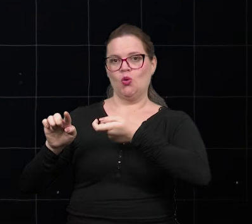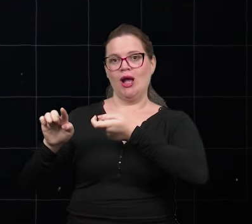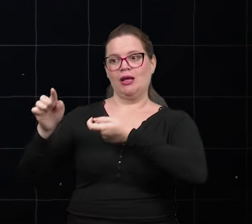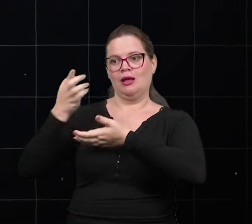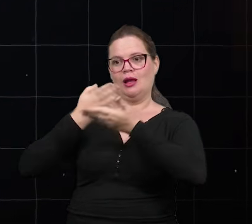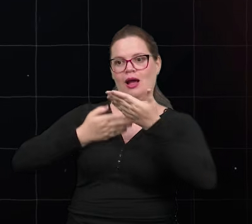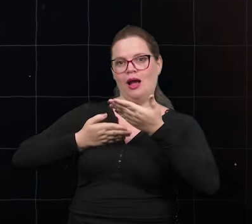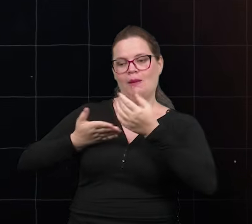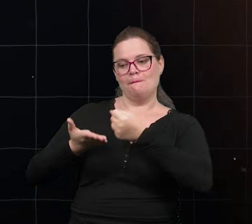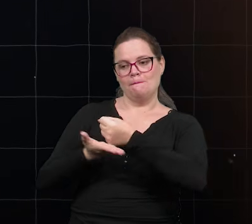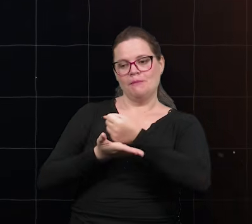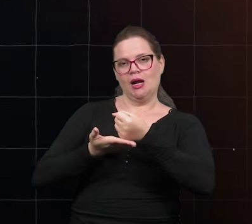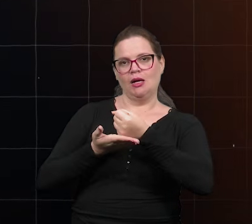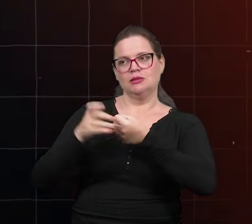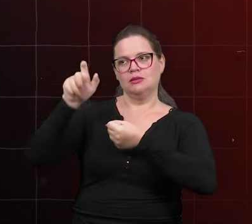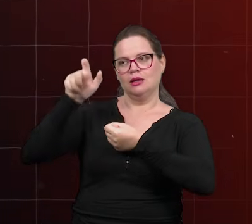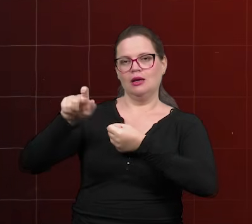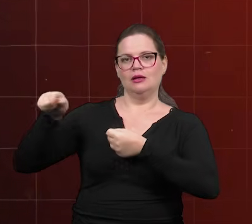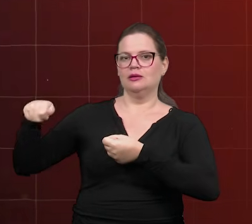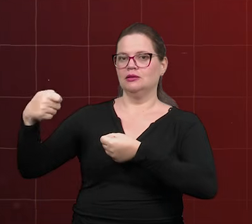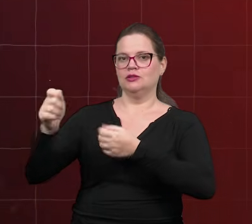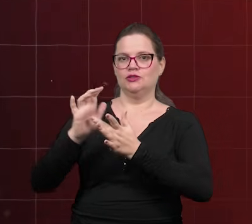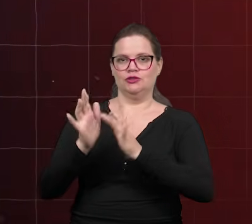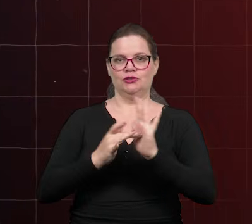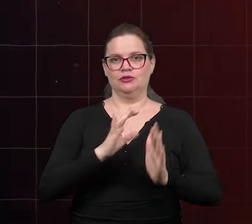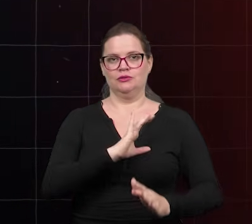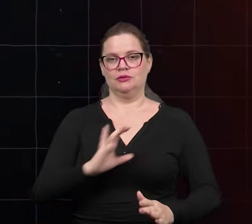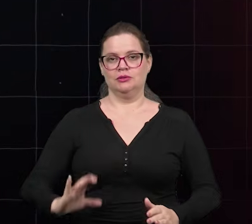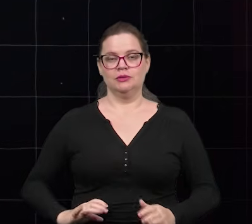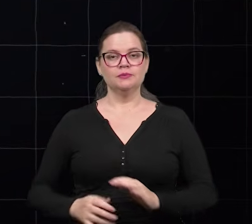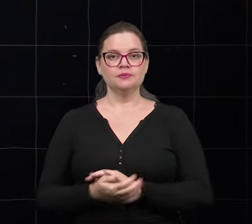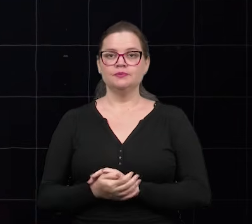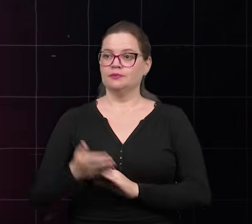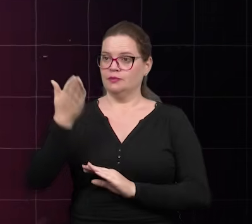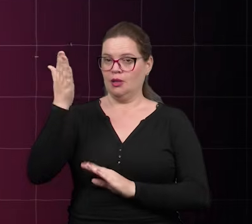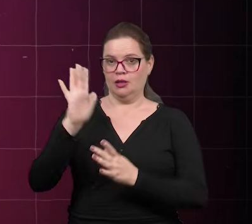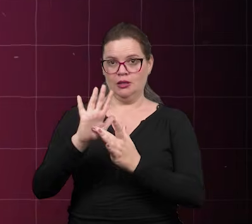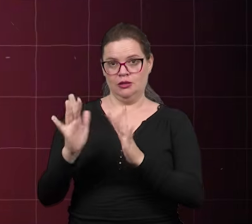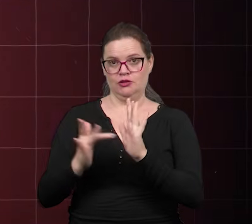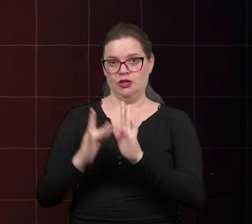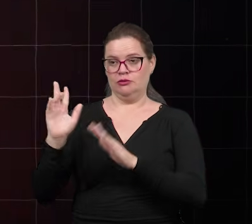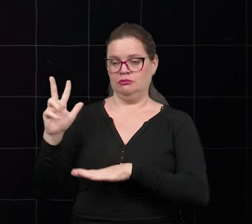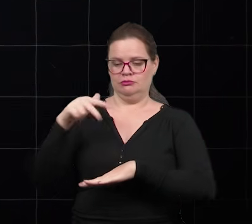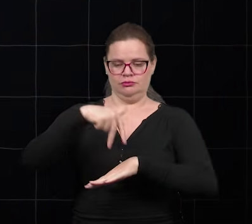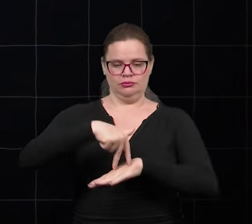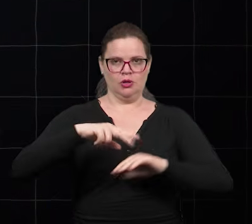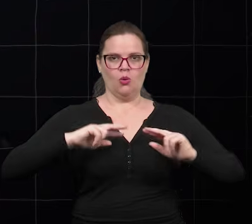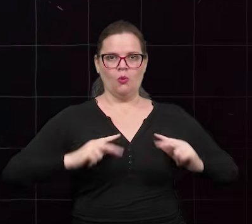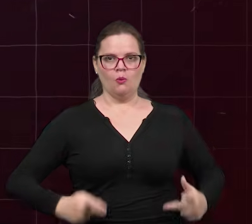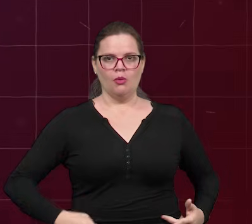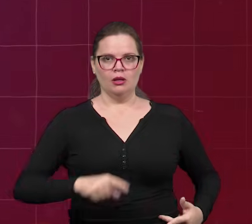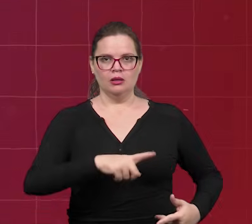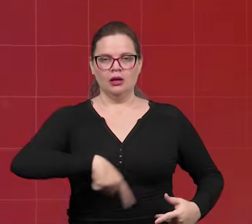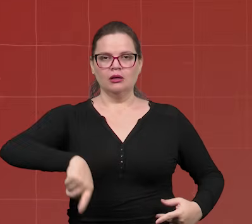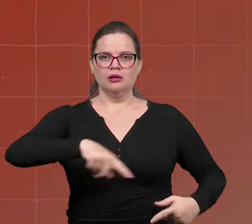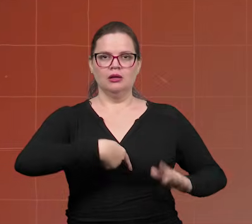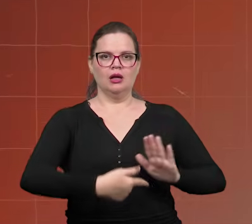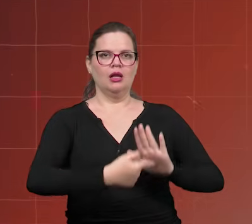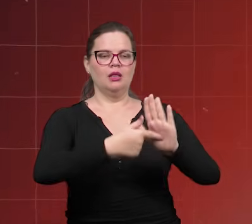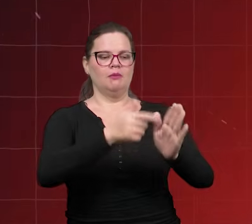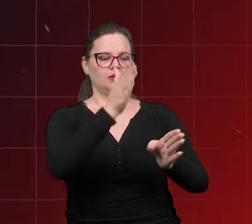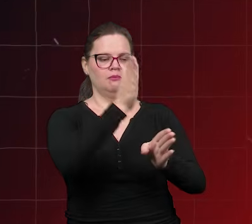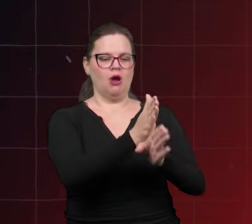centro, o Senhor Jesus. Quando o Senhor Jesus ele veio ao mundo, ele inaugura um novo